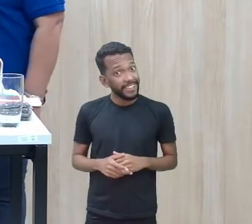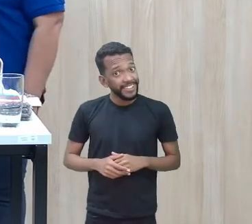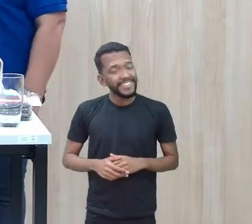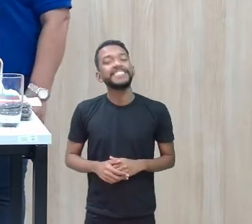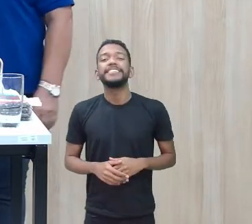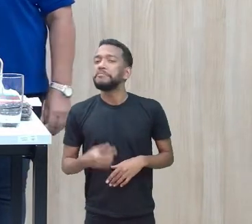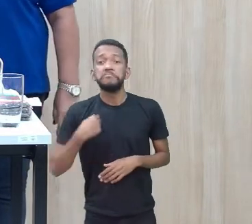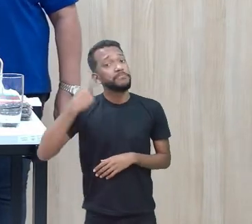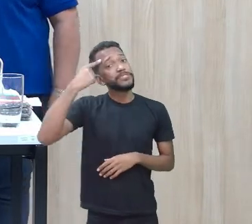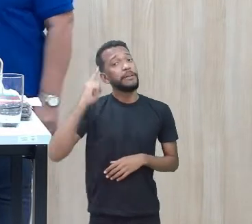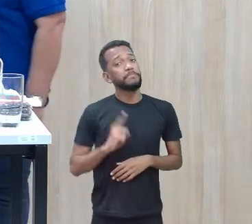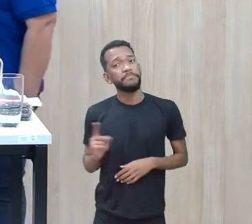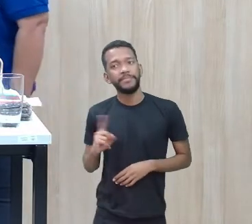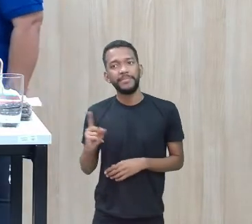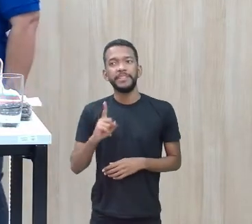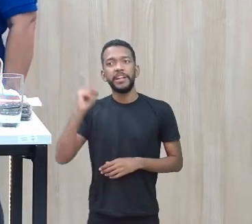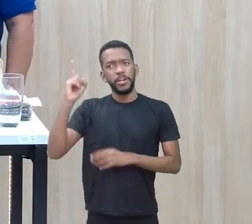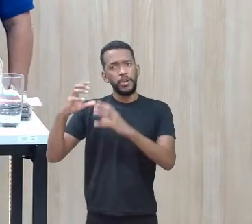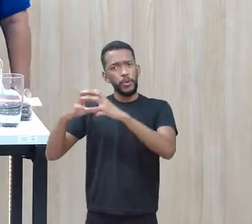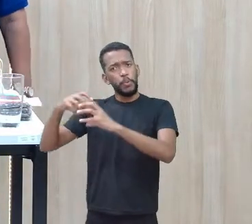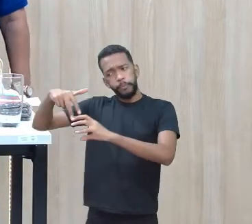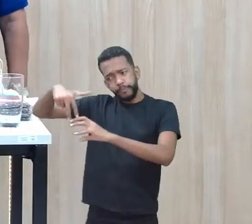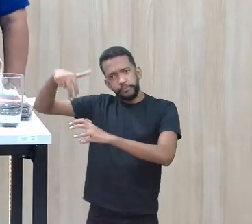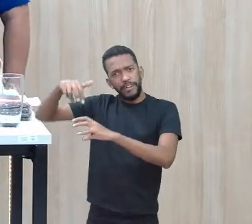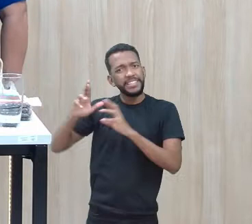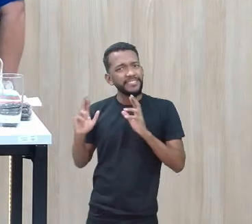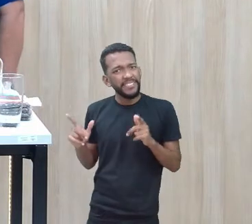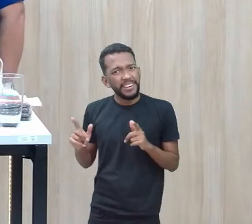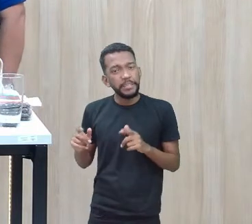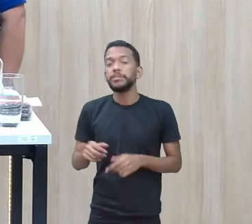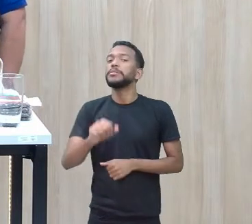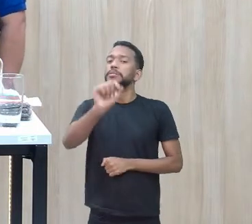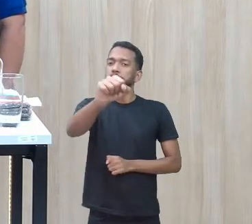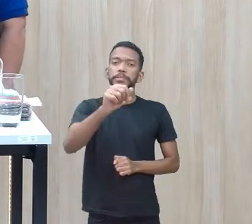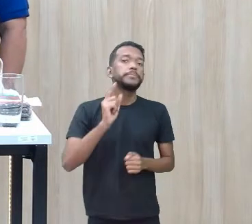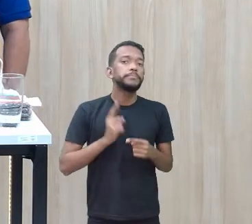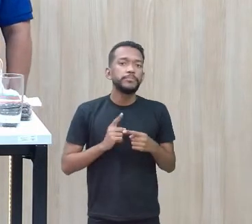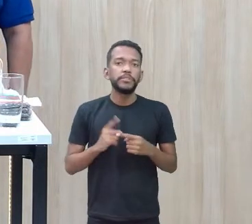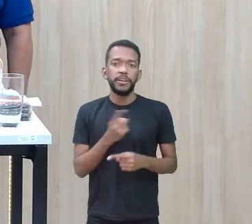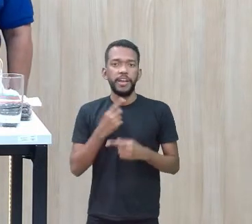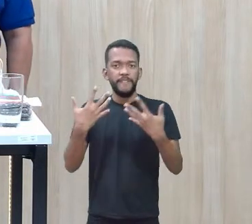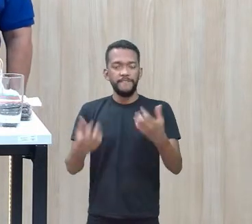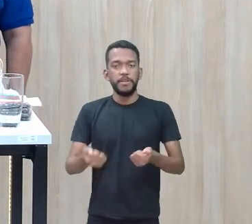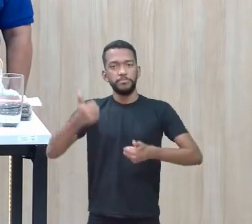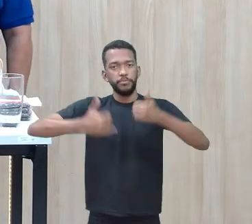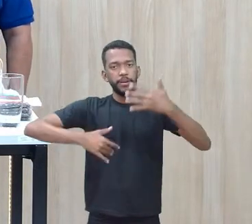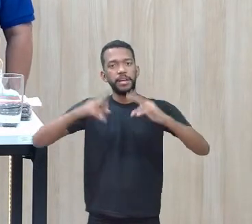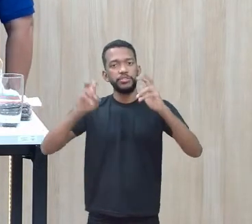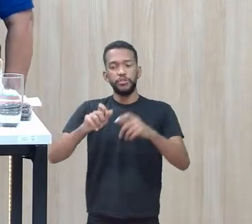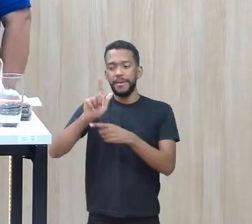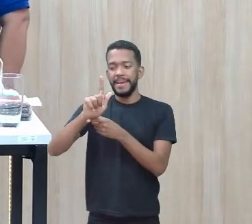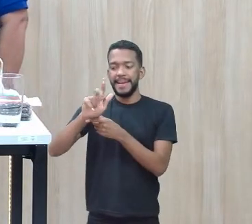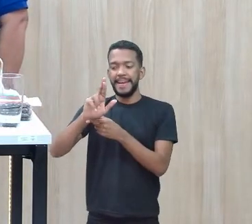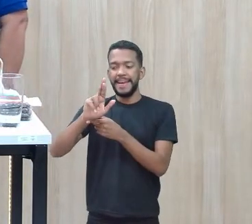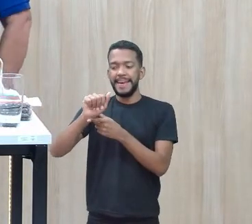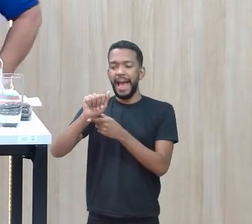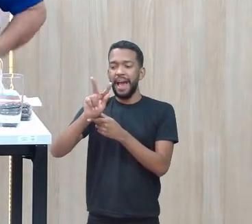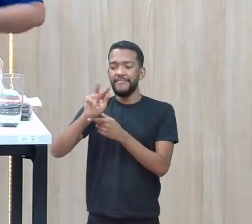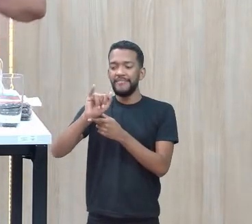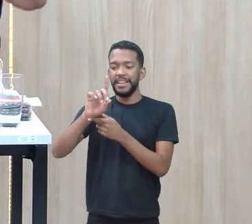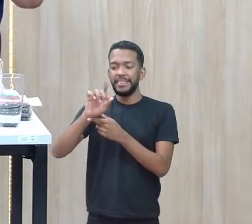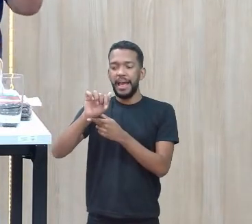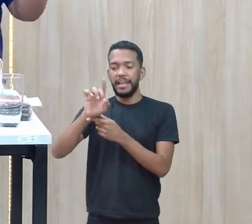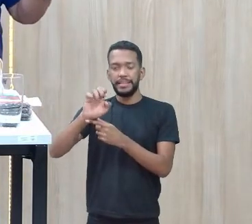não sabia. E lá na Lua é diferente, professora? Sim, porque nós vamos falar de gravidade. E quando eu falo de